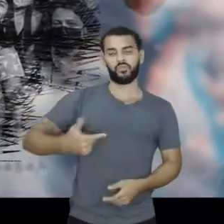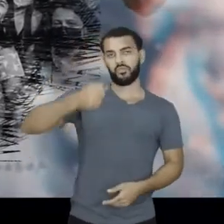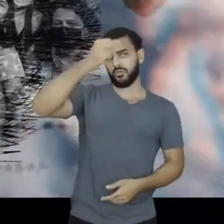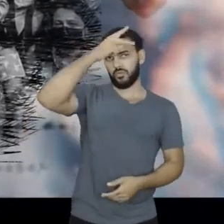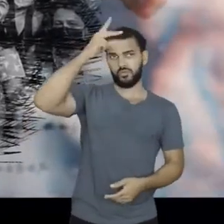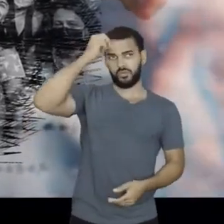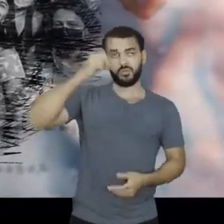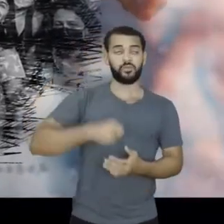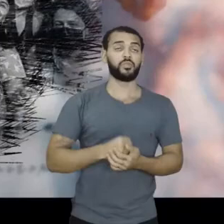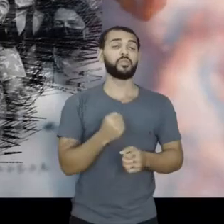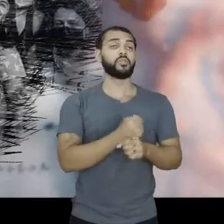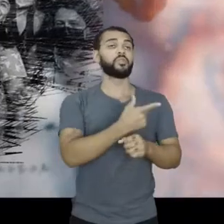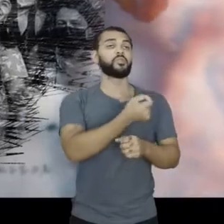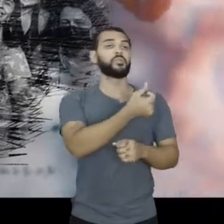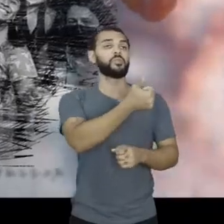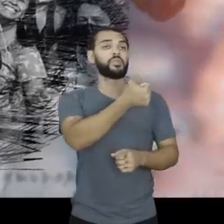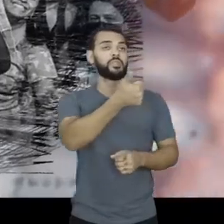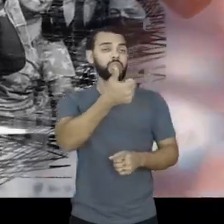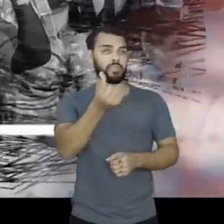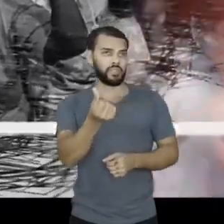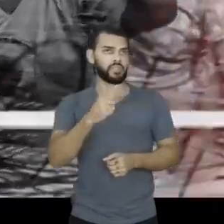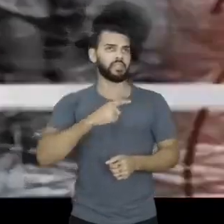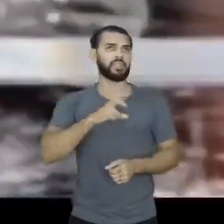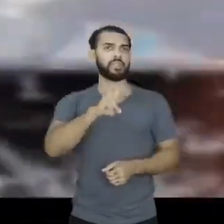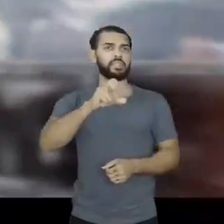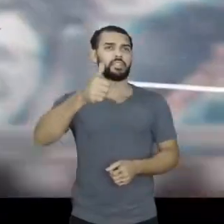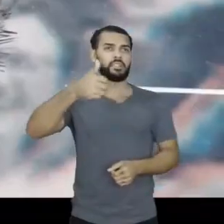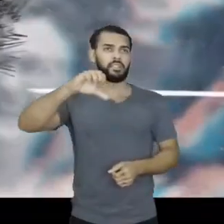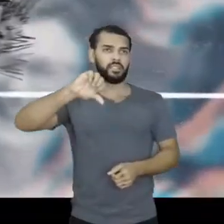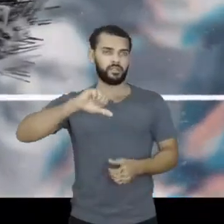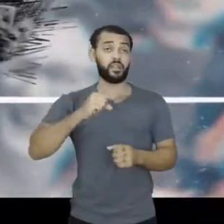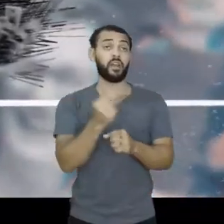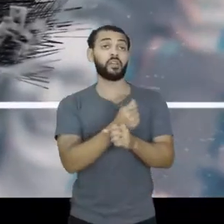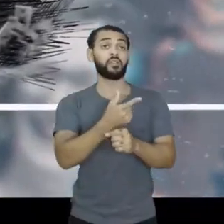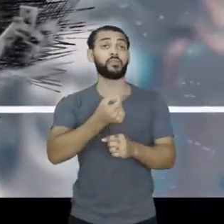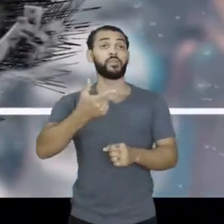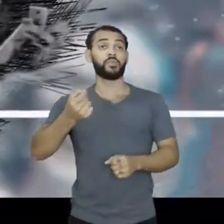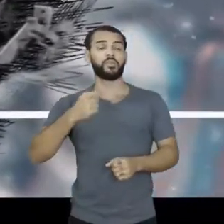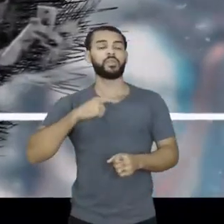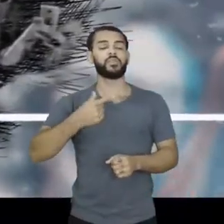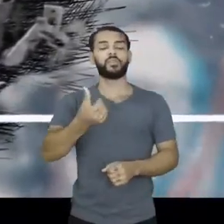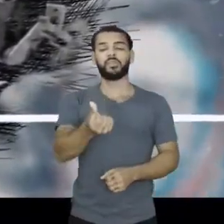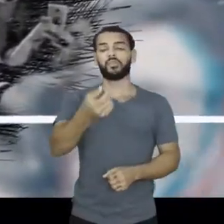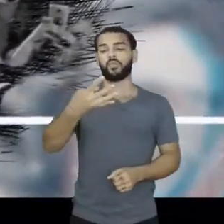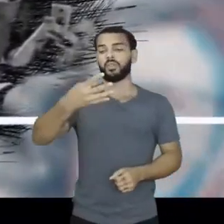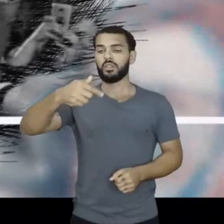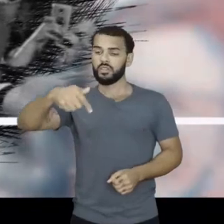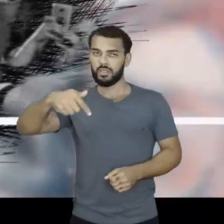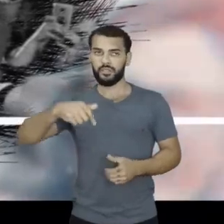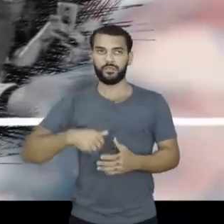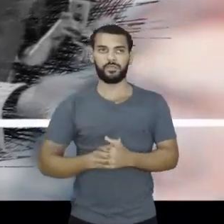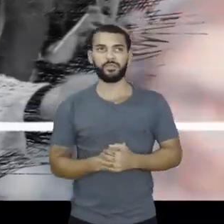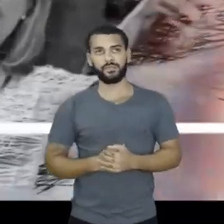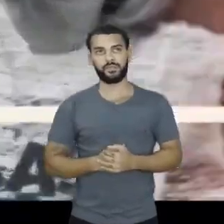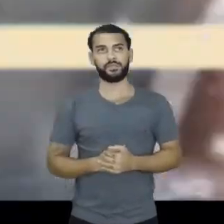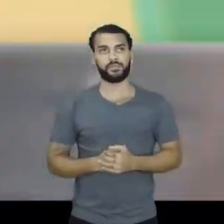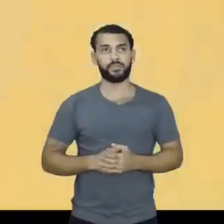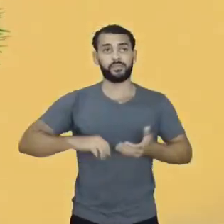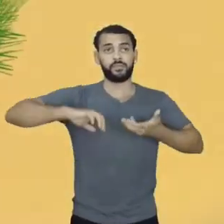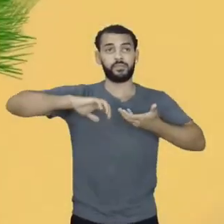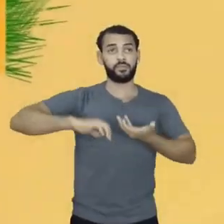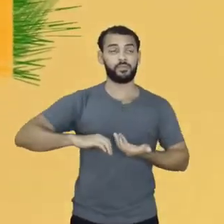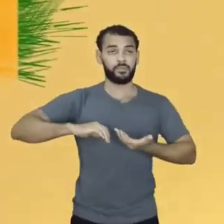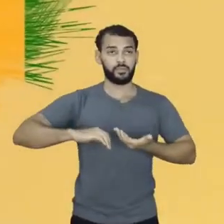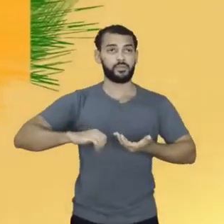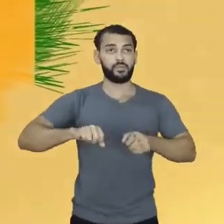eram 519 mulheres. Já em 2020, passamos para 647. No Congresso Nacional, a